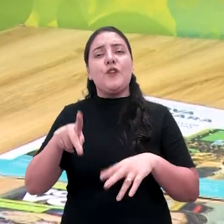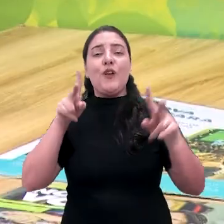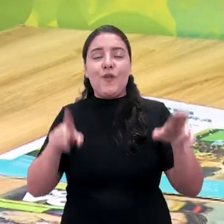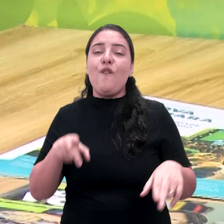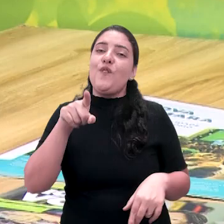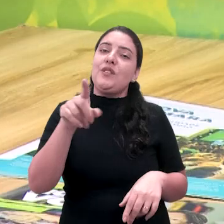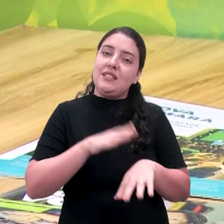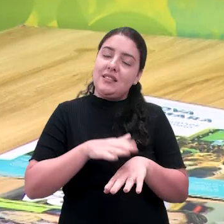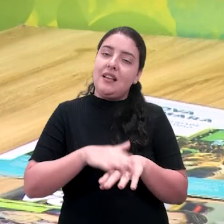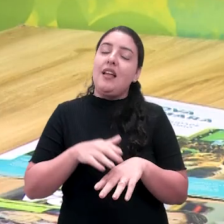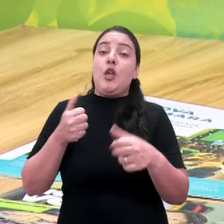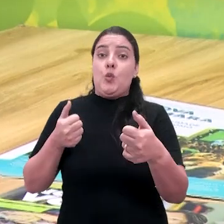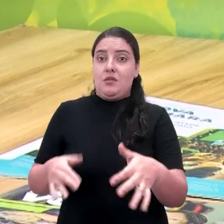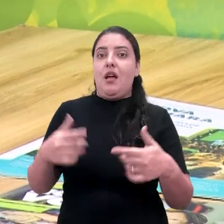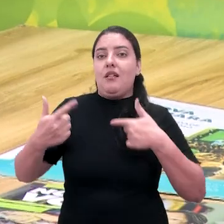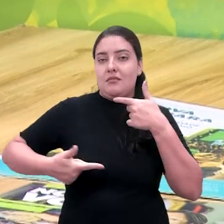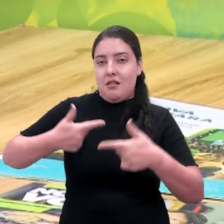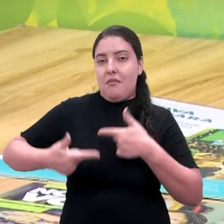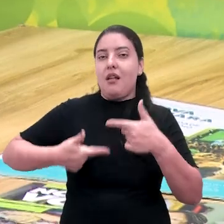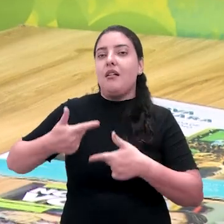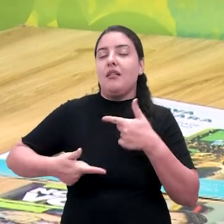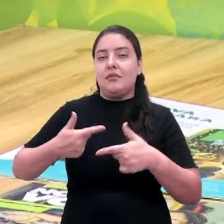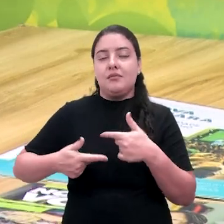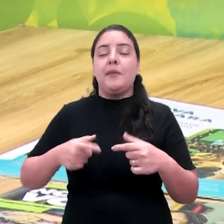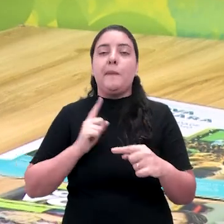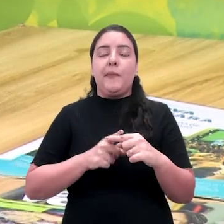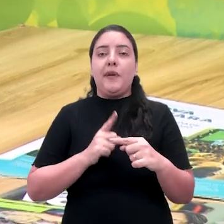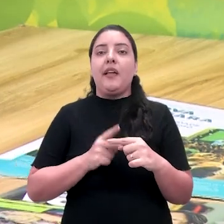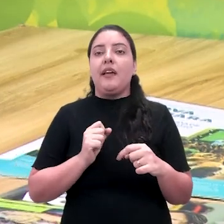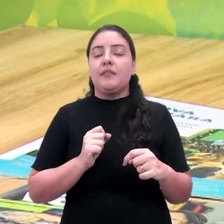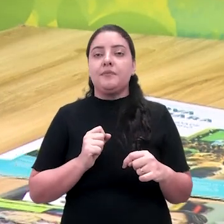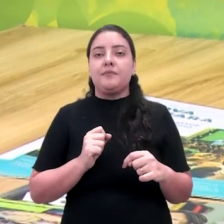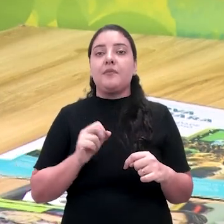sala, né? Na sala de aula regular. Porque aqui, quando a gente...